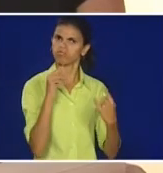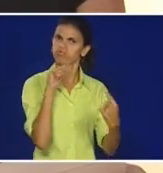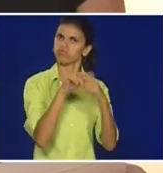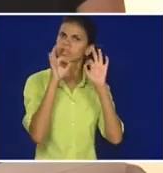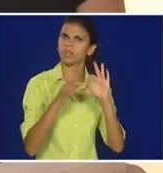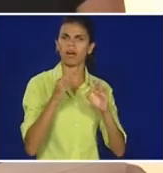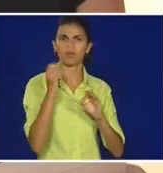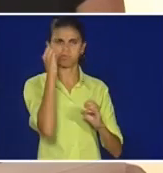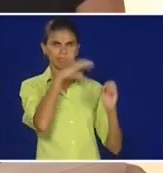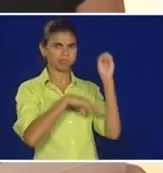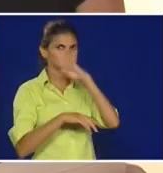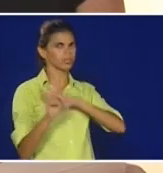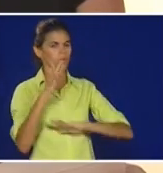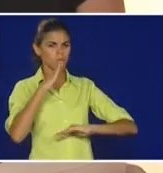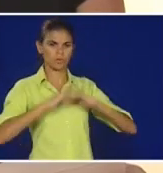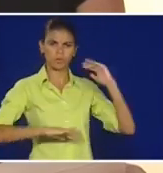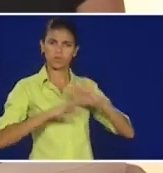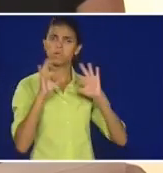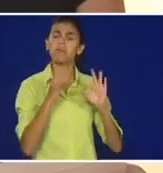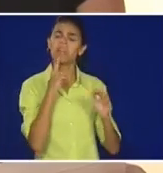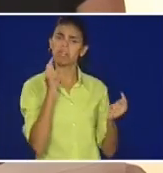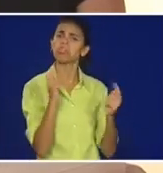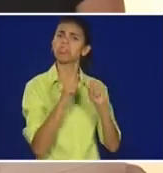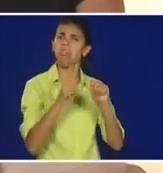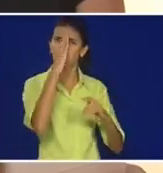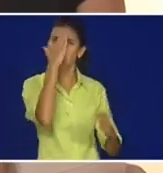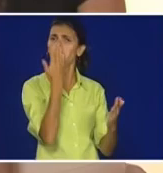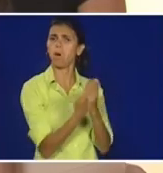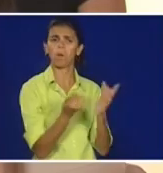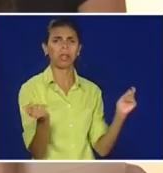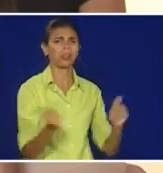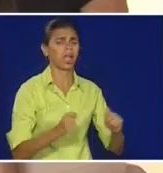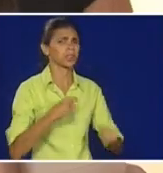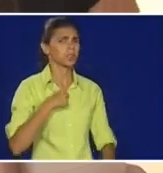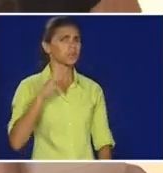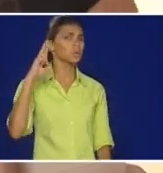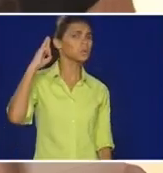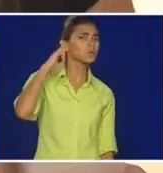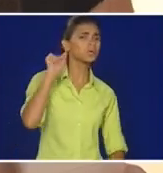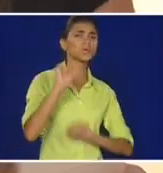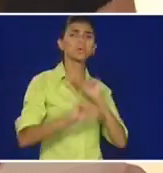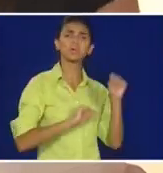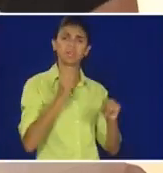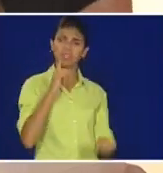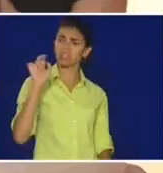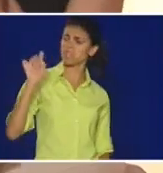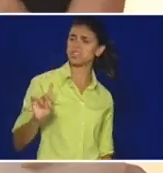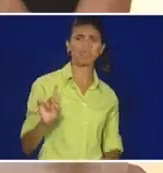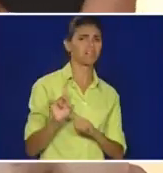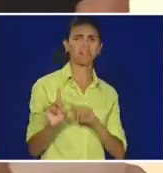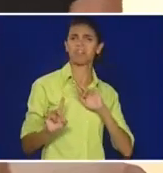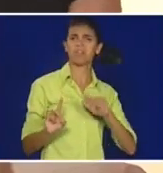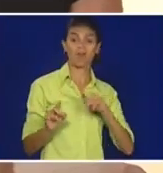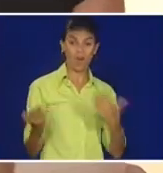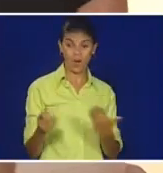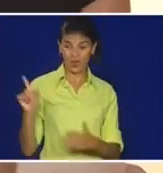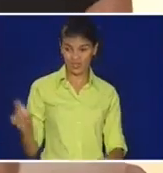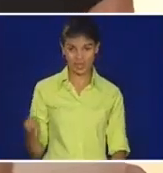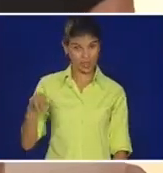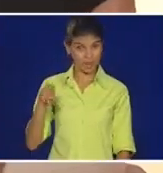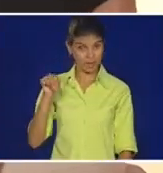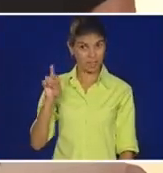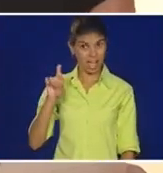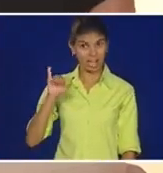nenhum motivo para que a surdez signifique uma deficiência. A Mariana hoje... Quantos anos você tem,